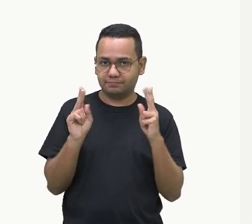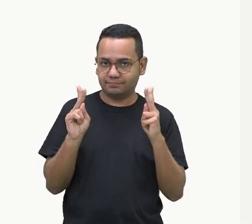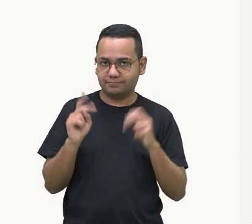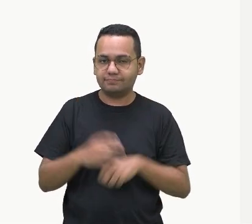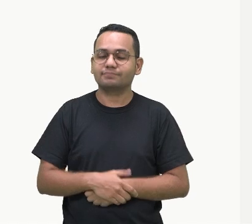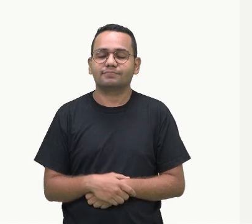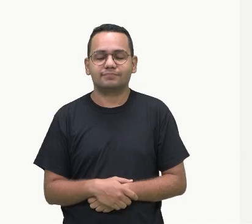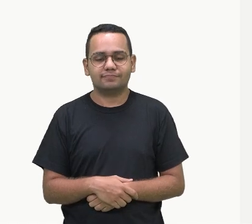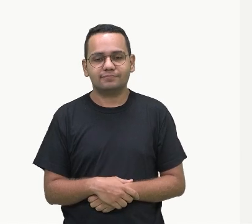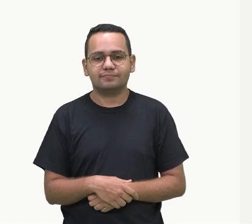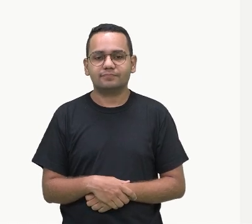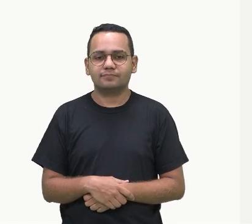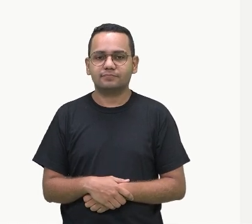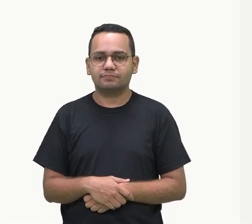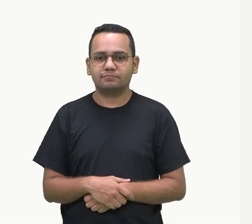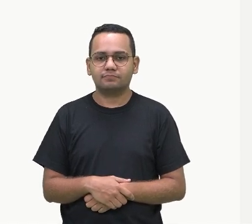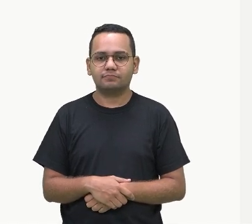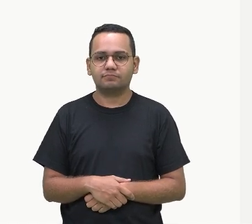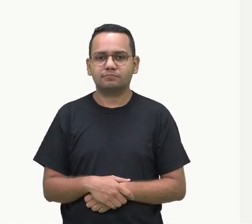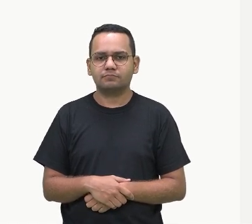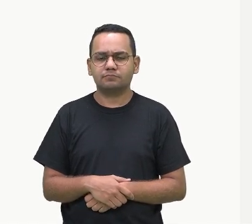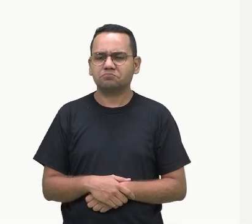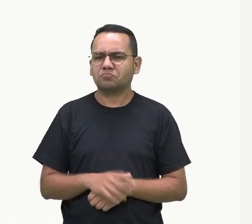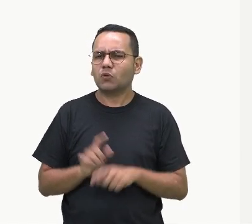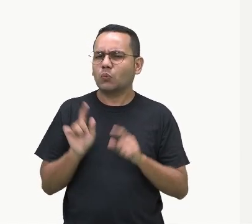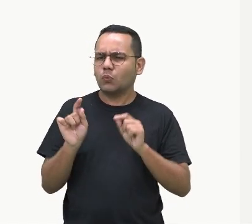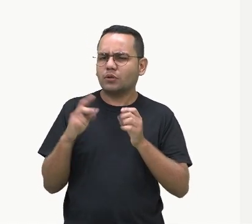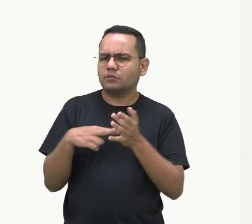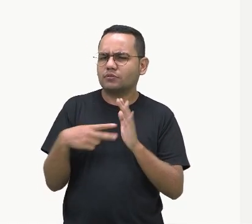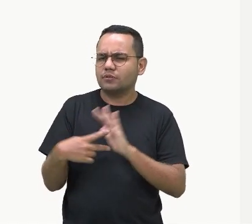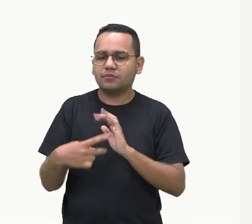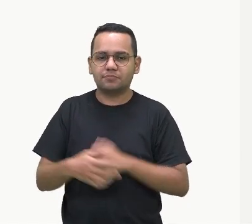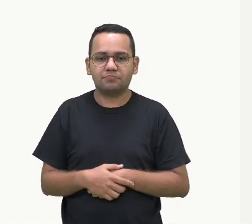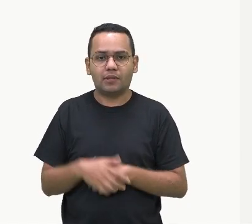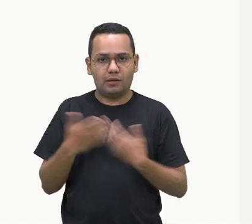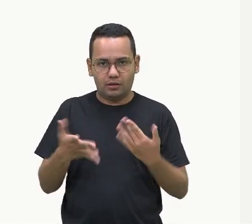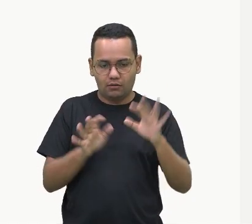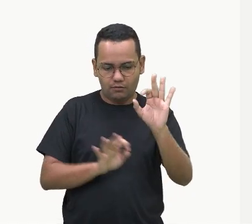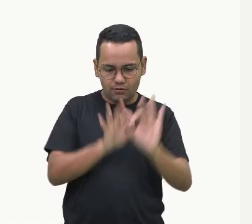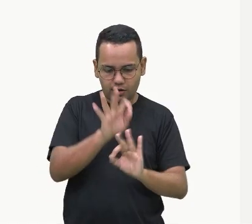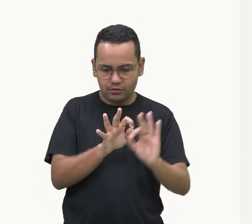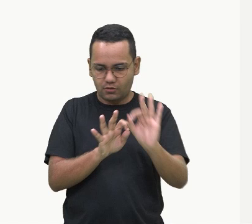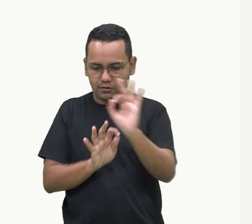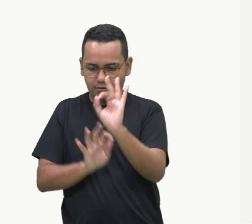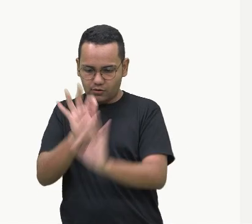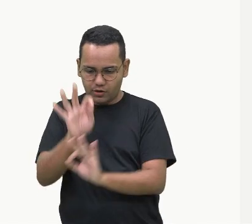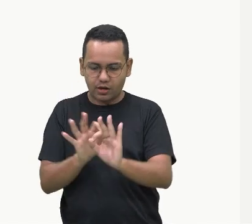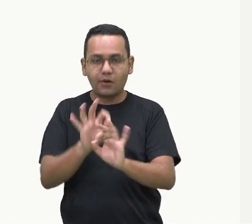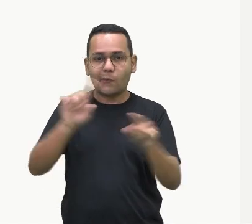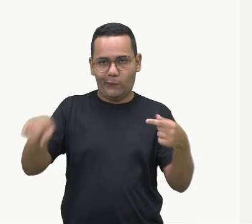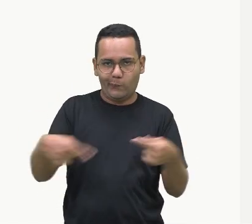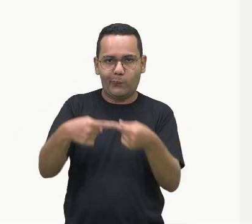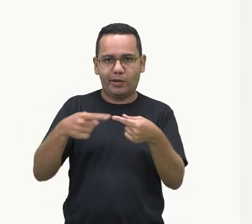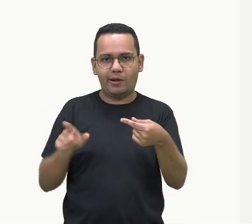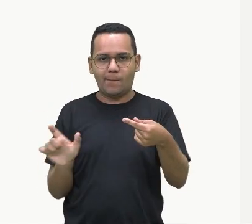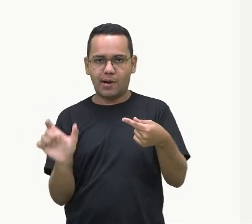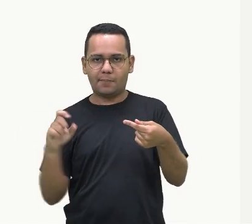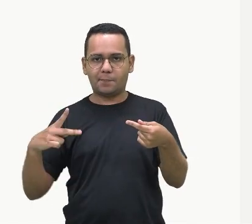Ok? O que significa que esses segmentos nessa ordem são proporcionais e a gente pode conseguir